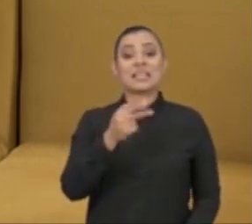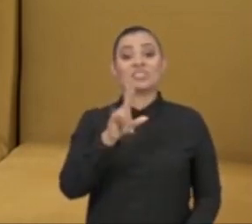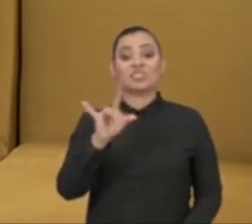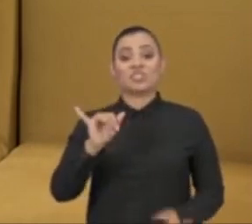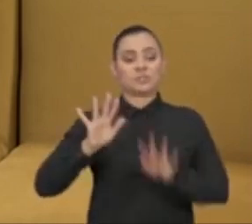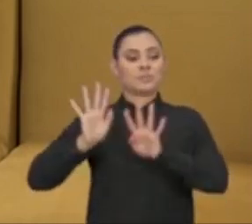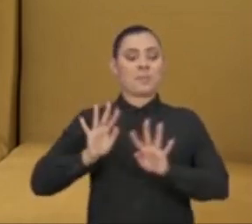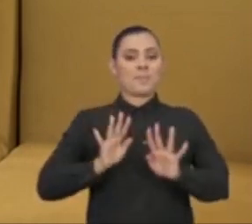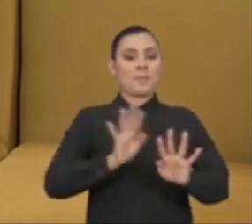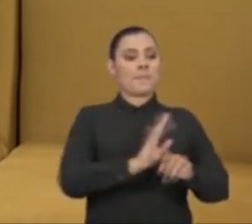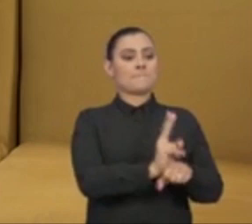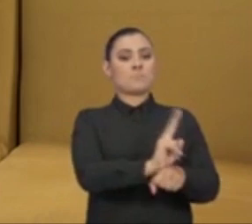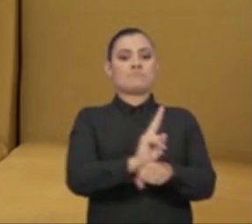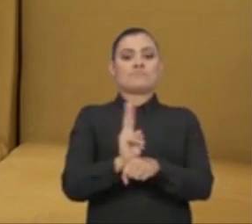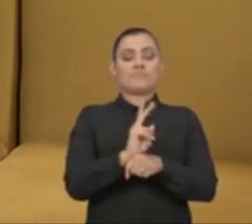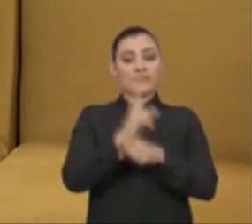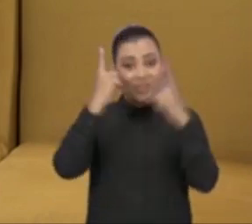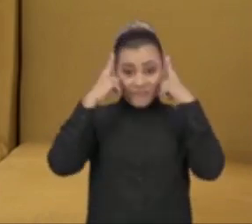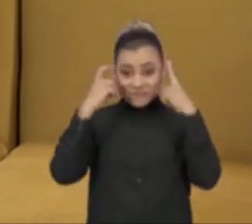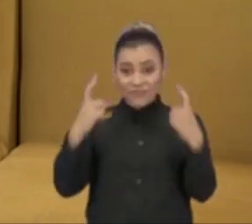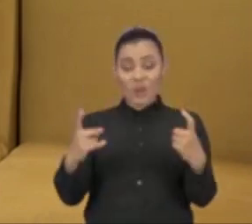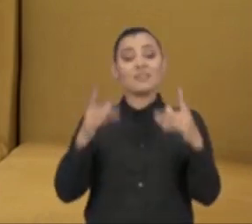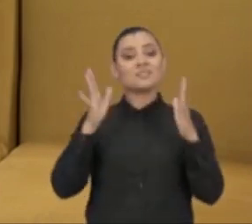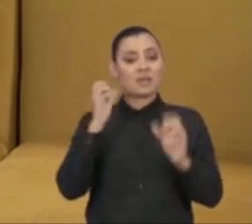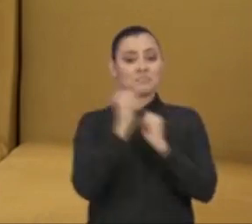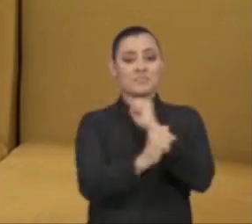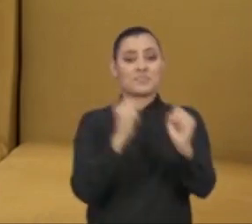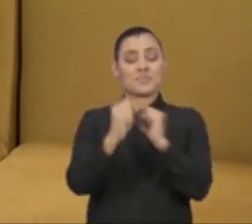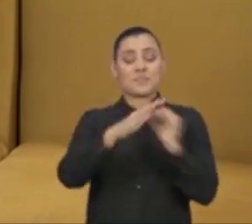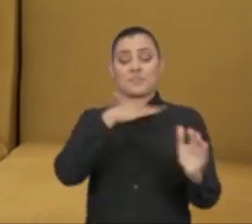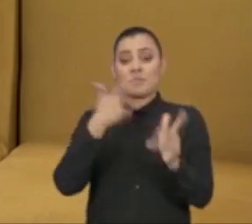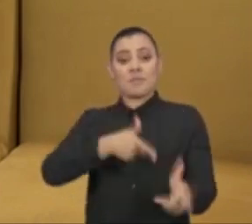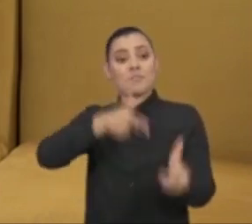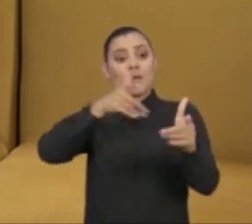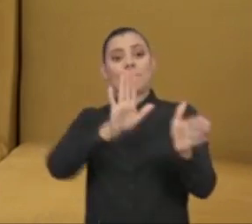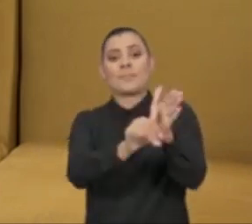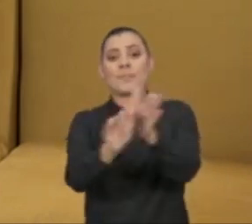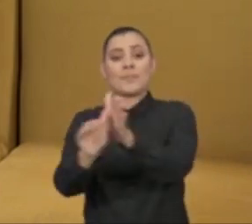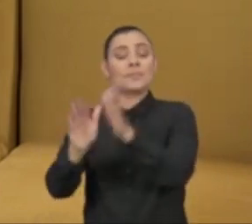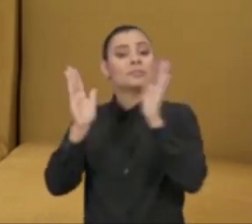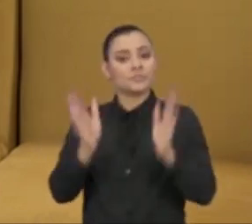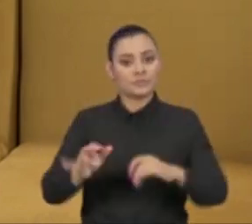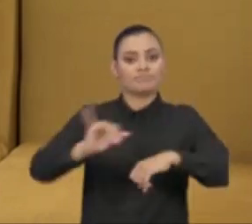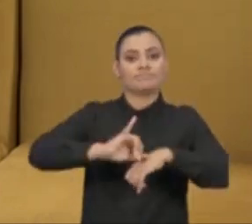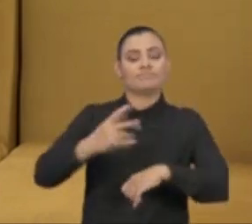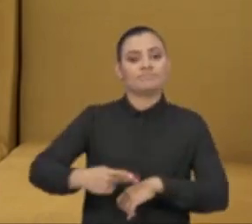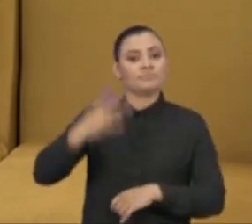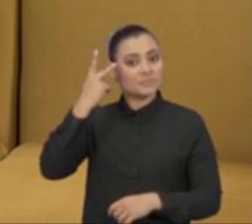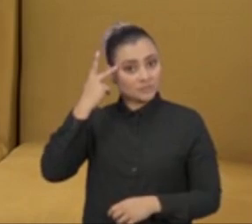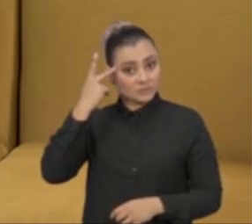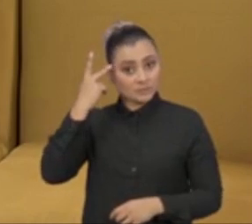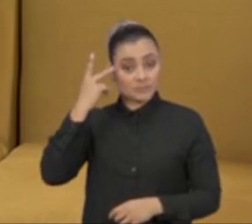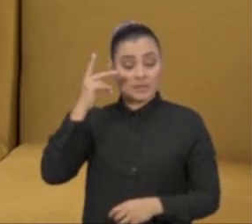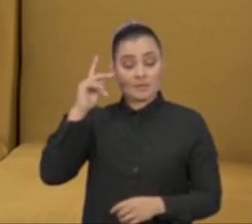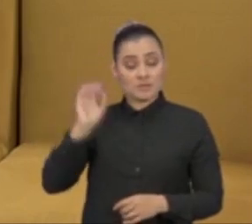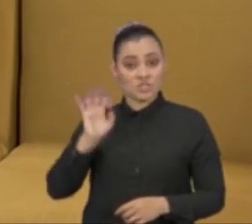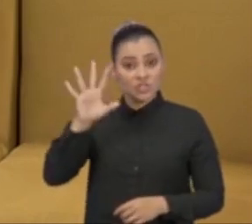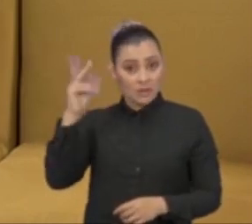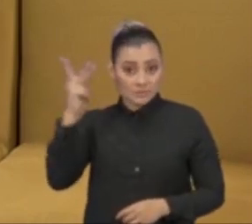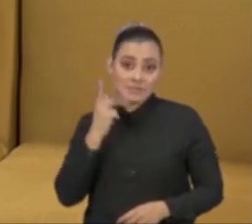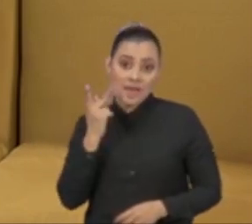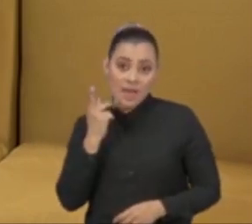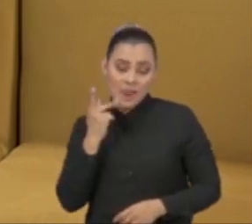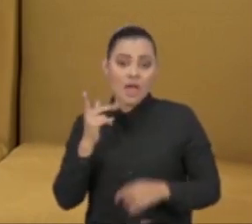A onda de violência com registros de homicídios e assaltos na capital e no interior do estado só aumenta. Pelo menos